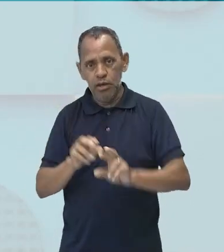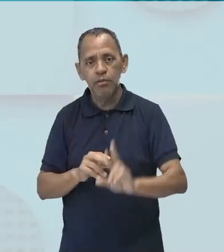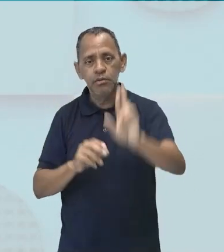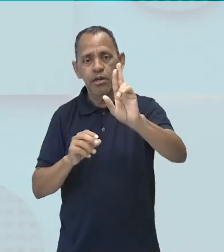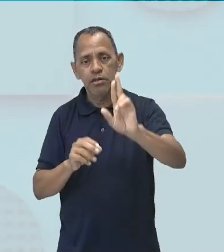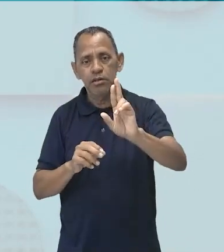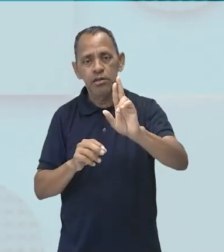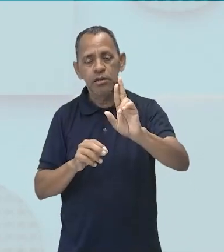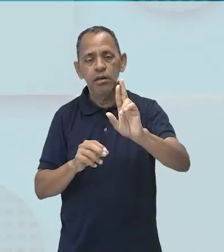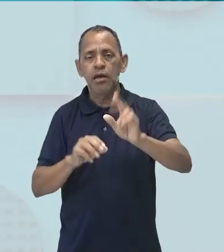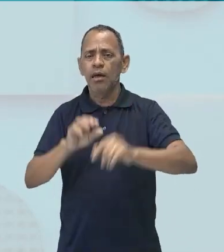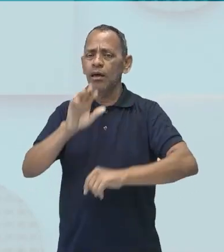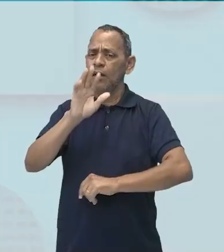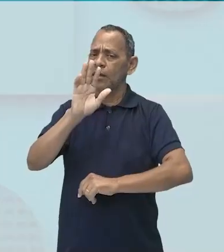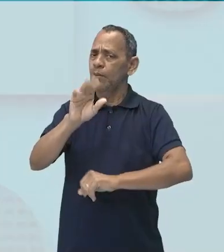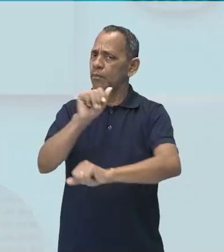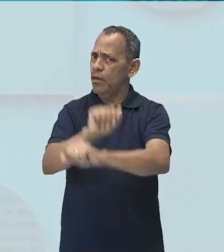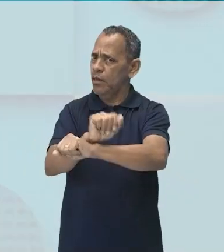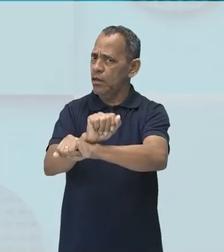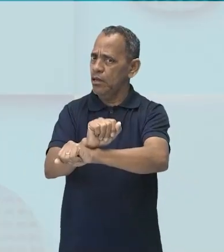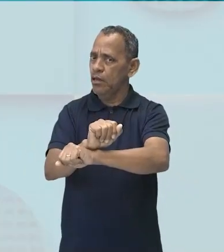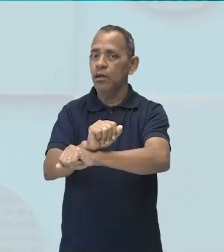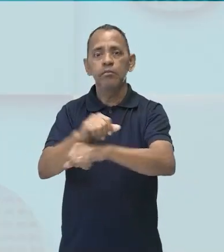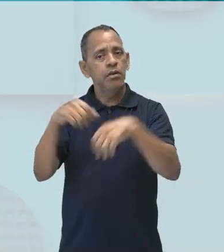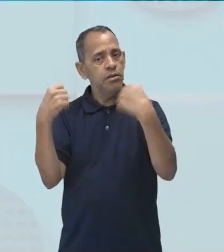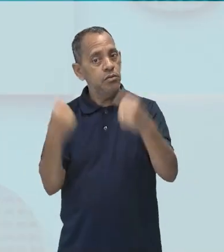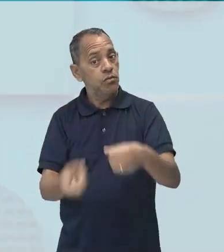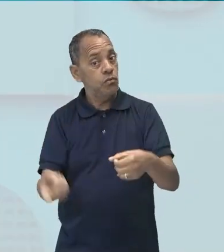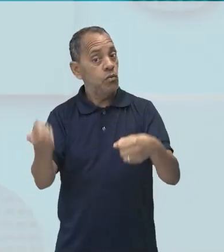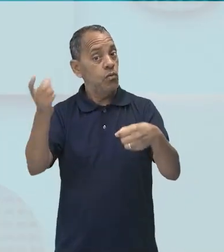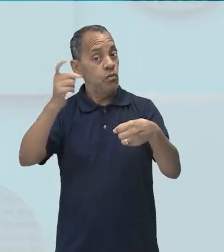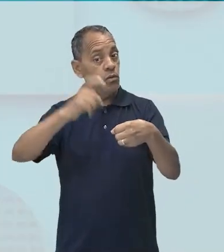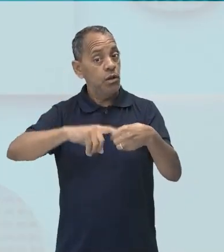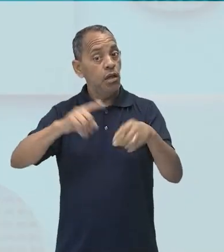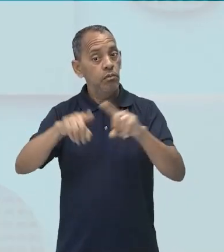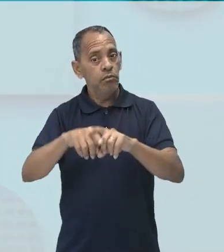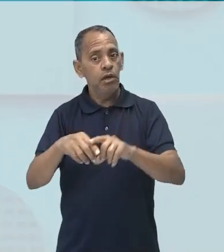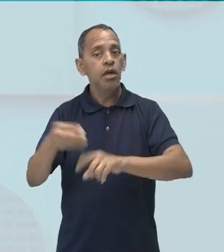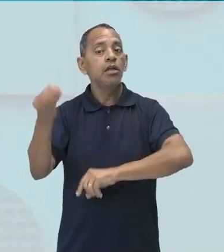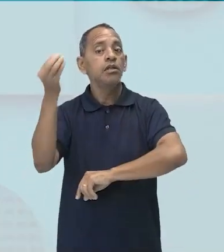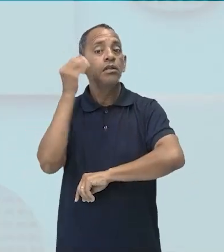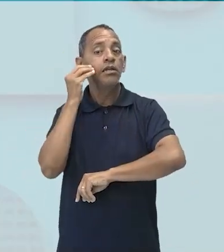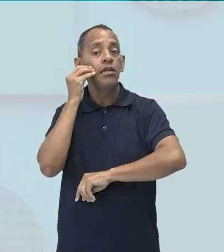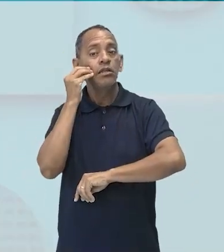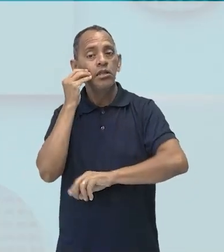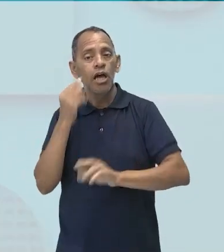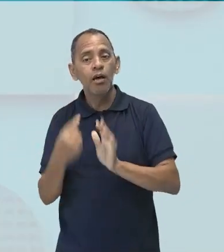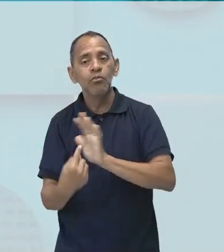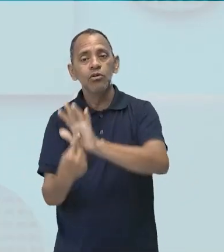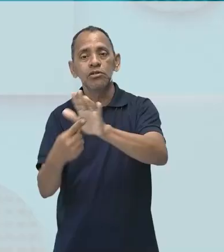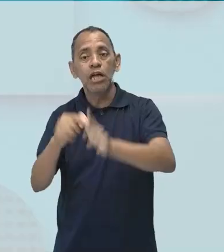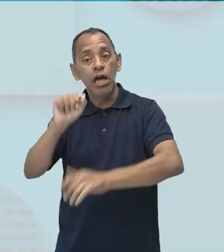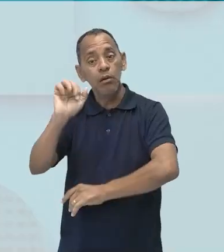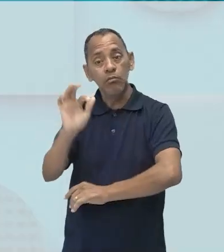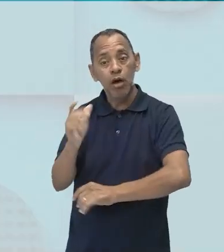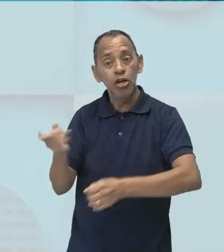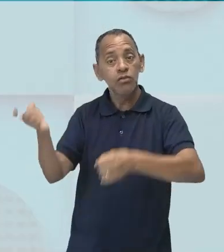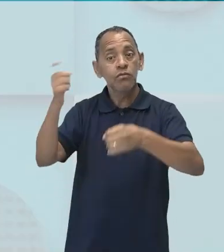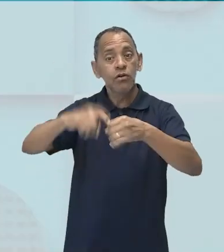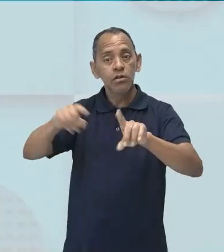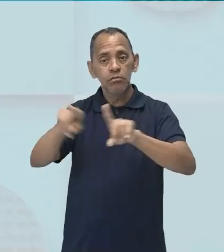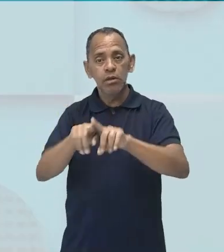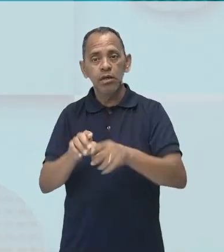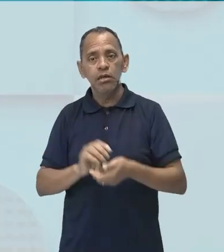que voltar, né, e tentar trazer as imagens de volta, porque ninguém mais está sabendo o que nós